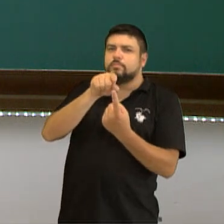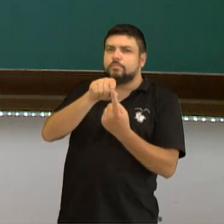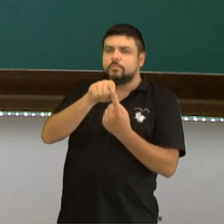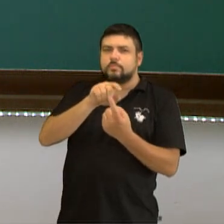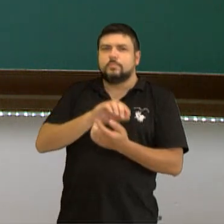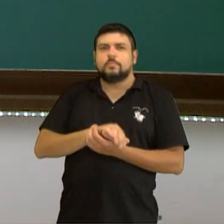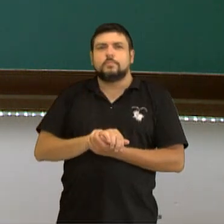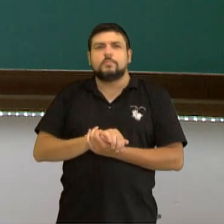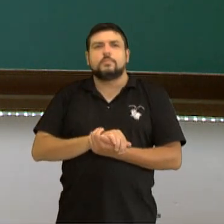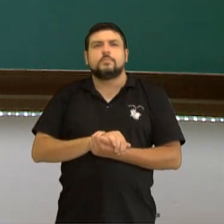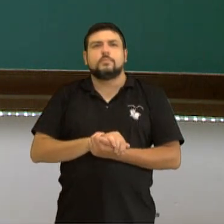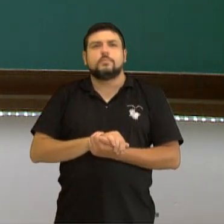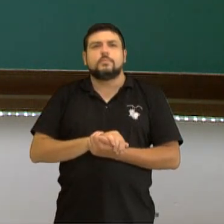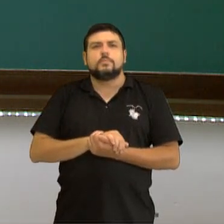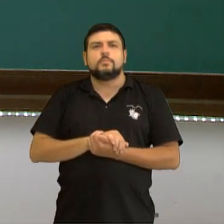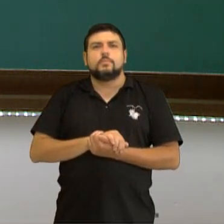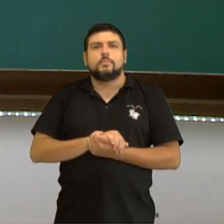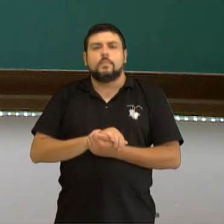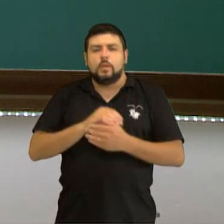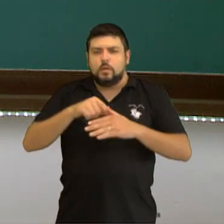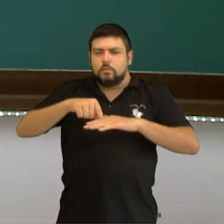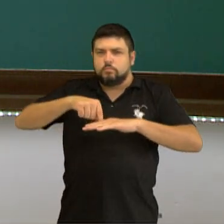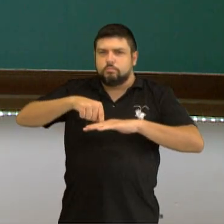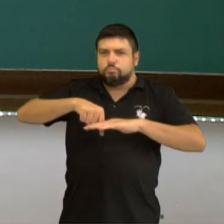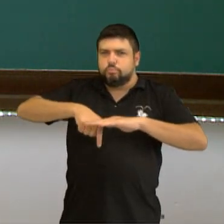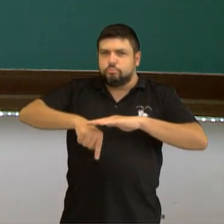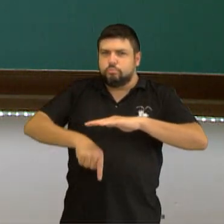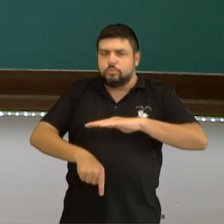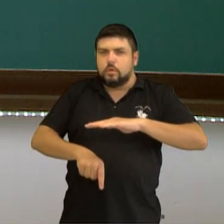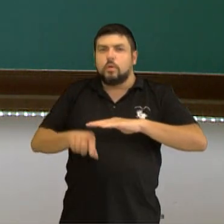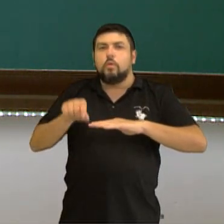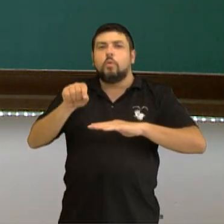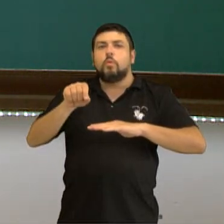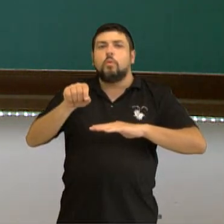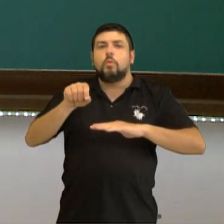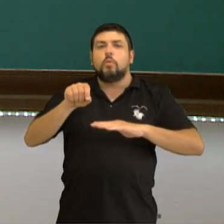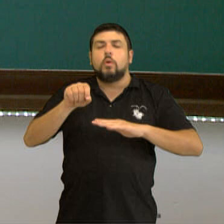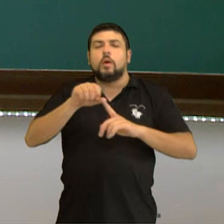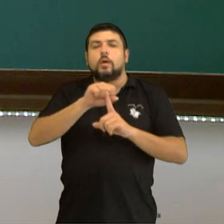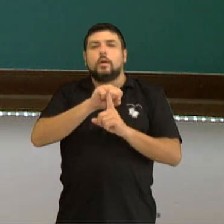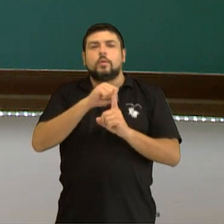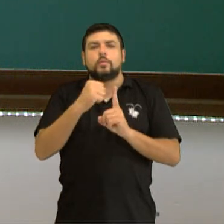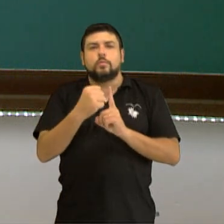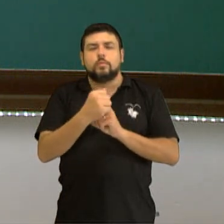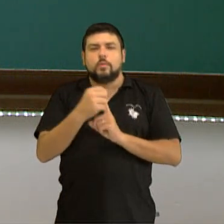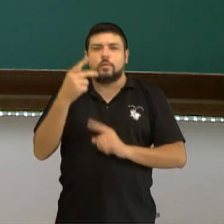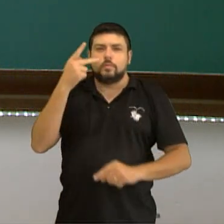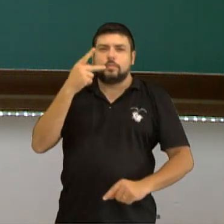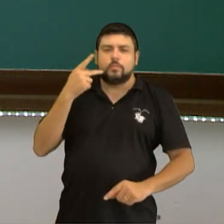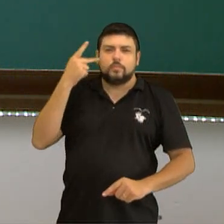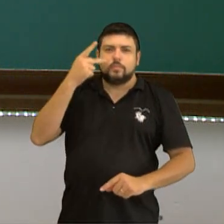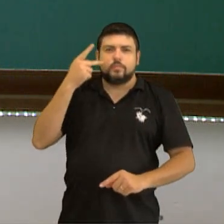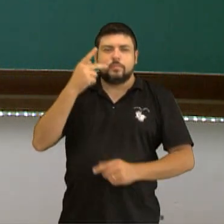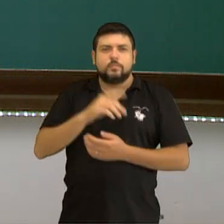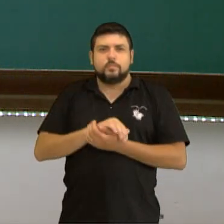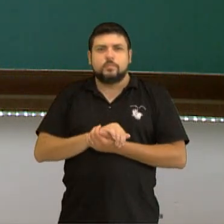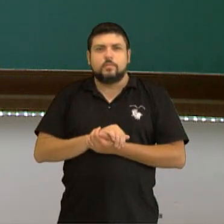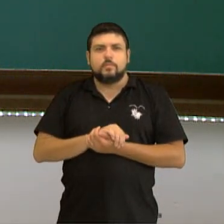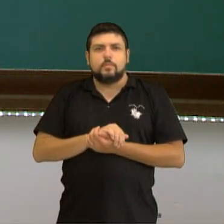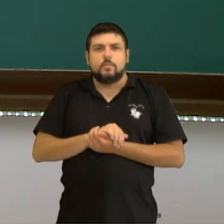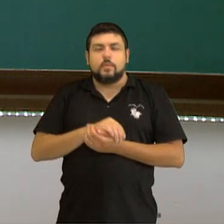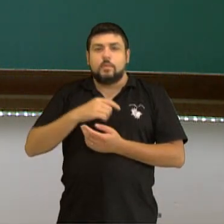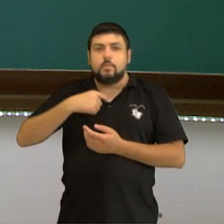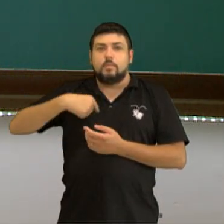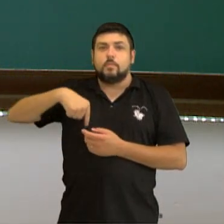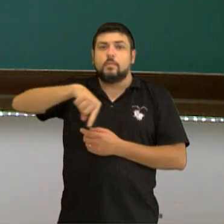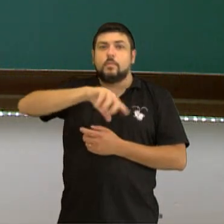Vamos aprofundar o conhecimento sobre a sociologia política, extremamente importante para compreendermos as